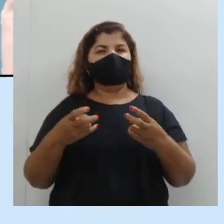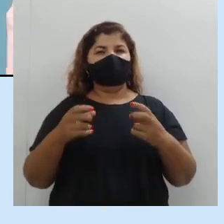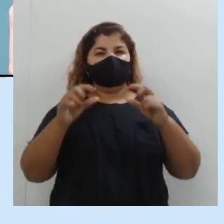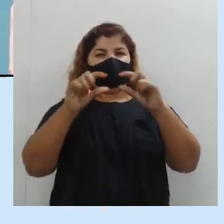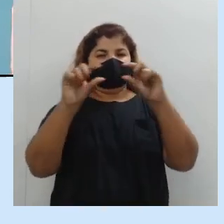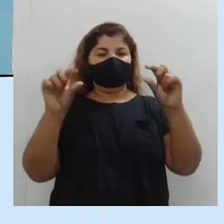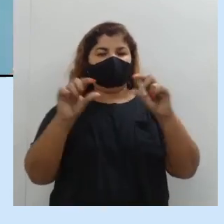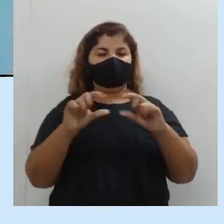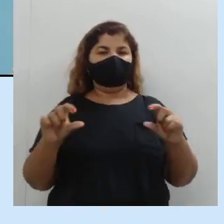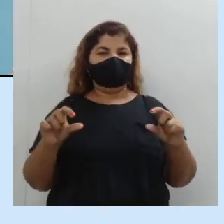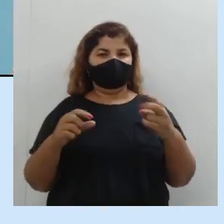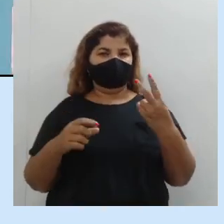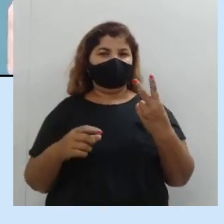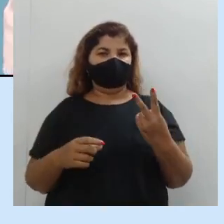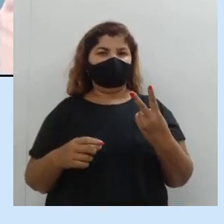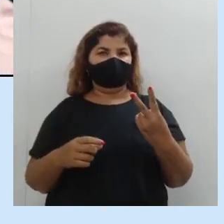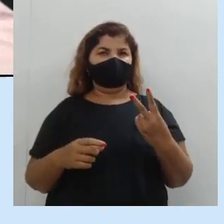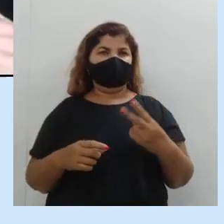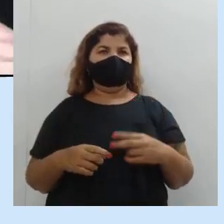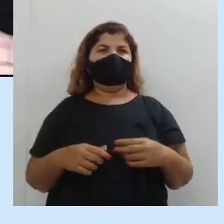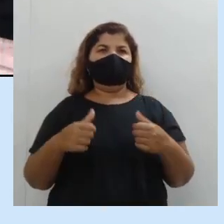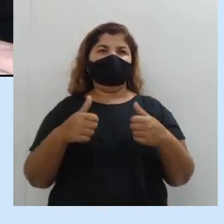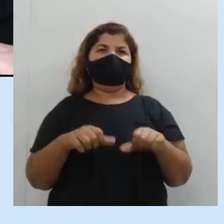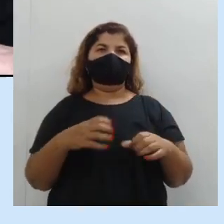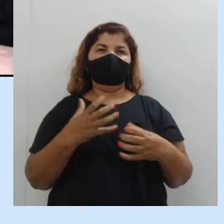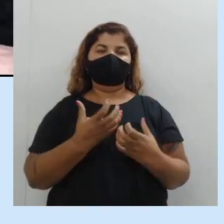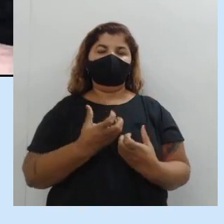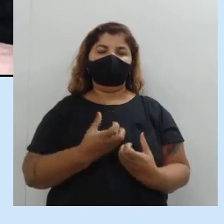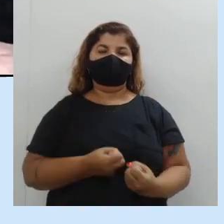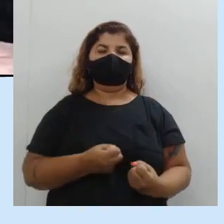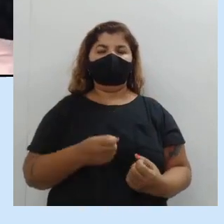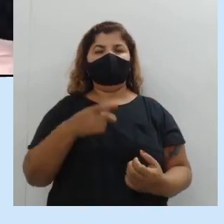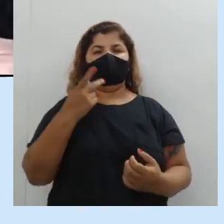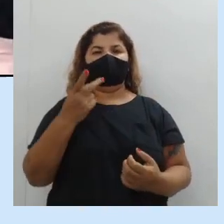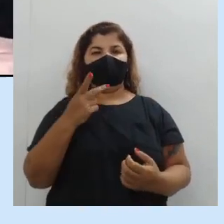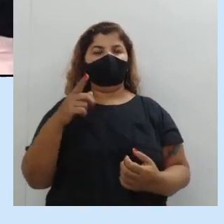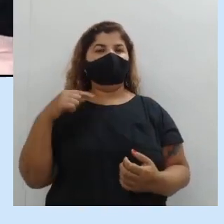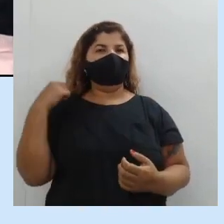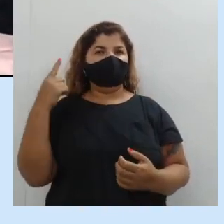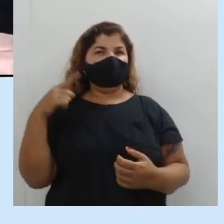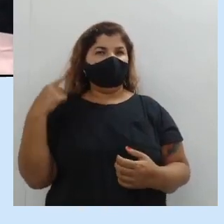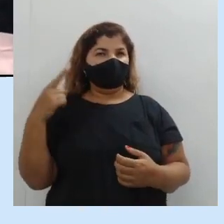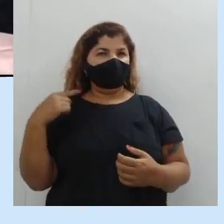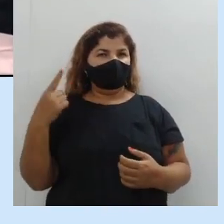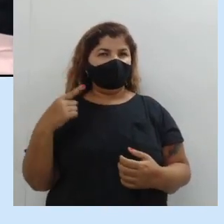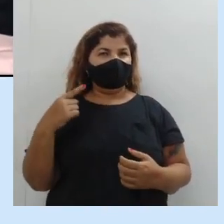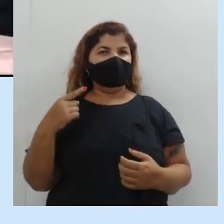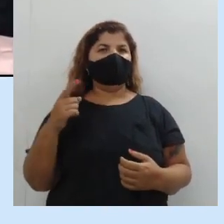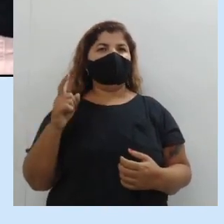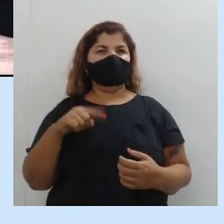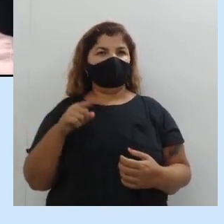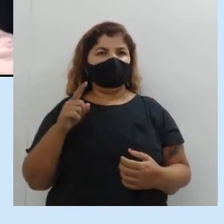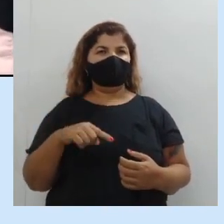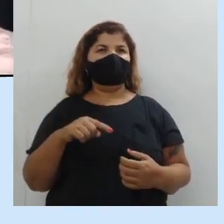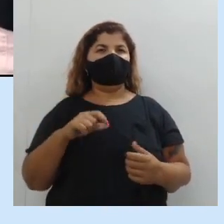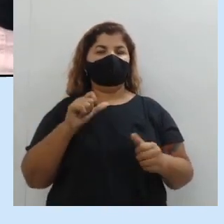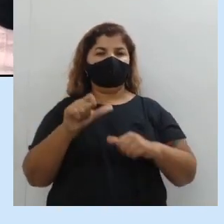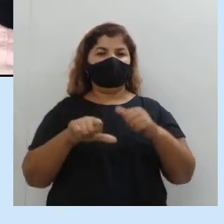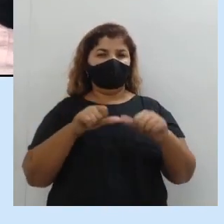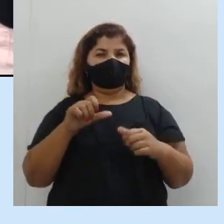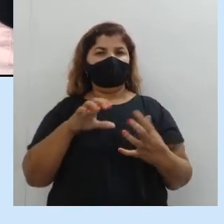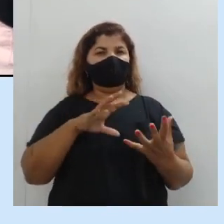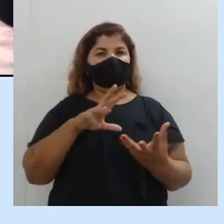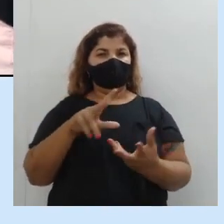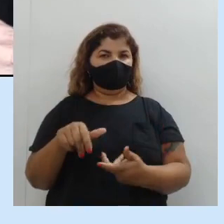frases. Estou cansado de dizer que os malucos foram os reformadores do